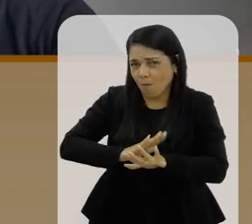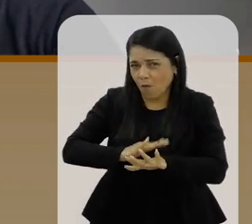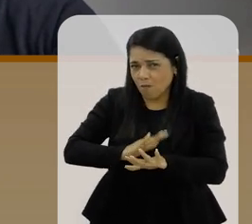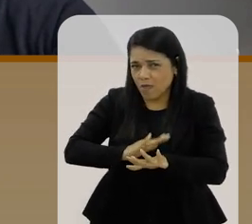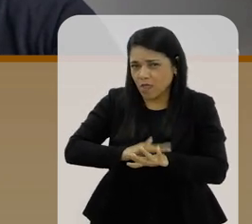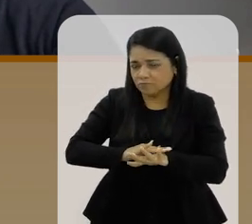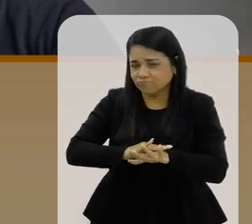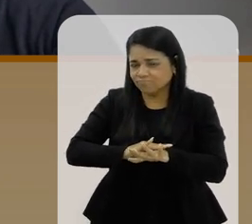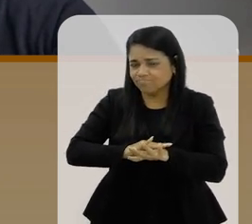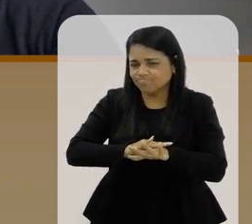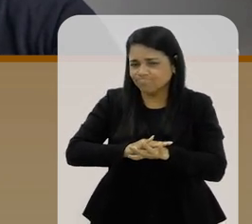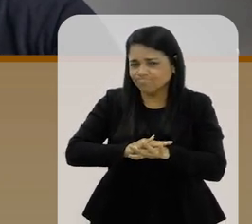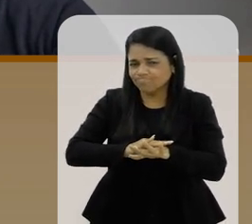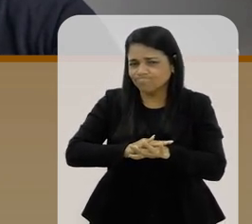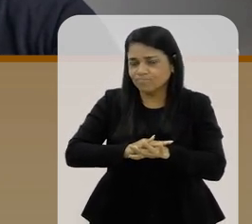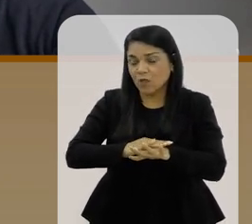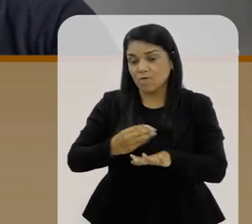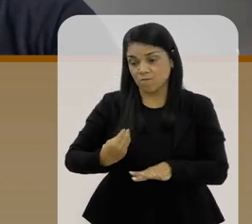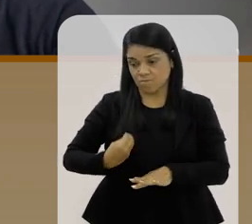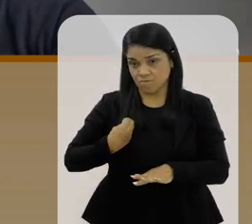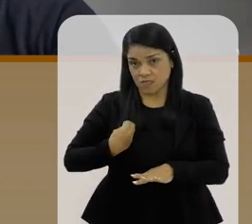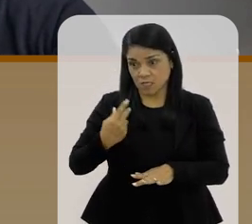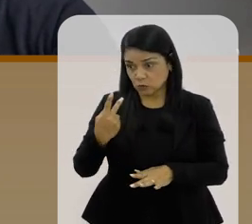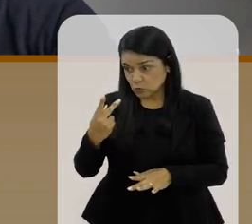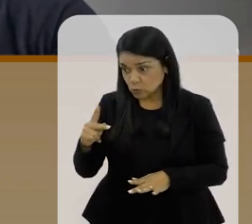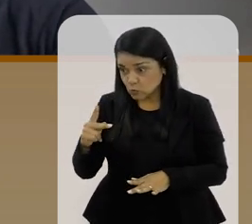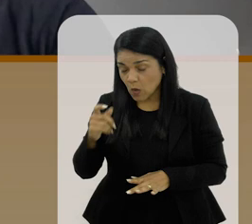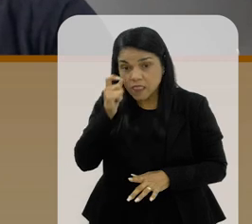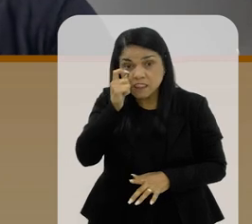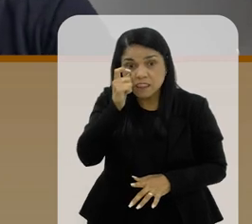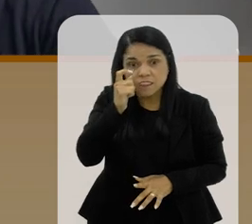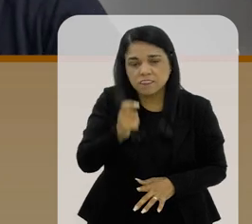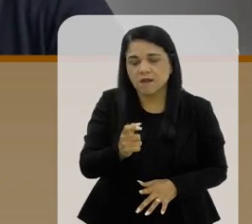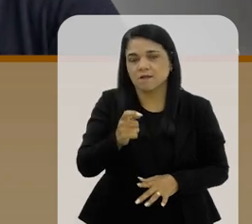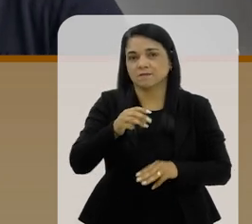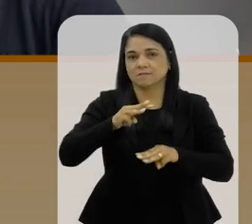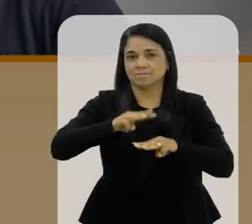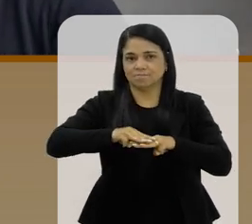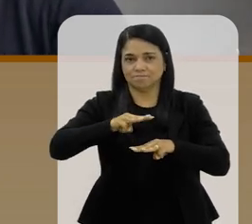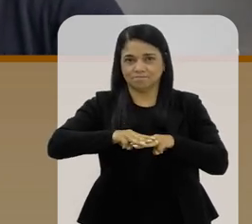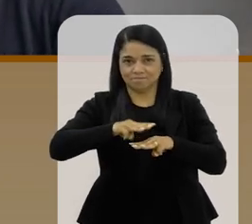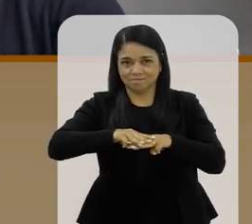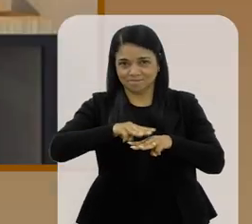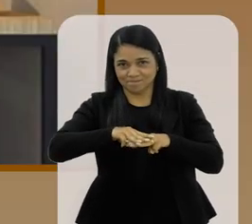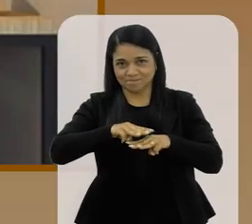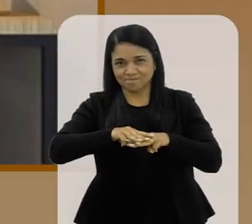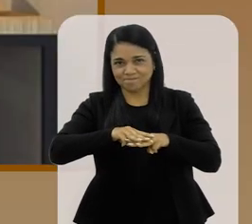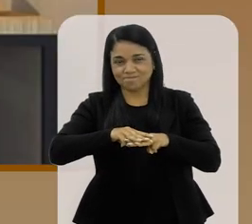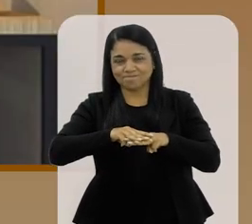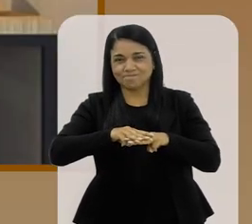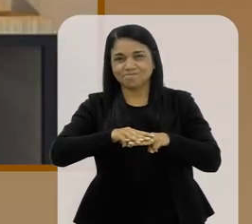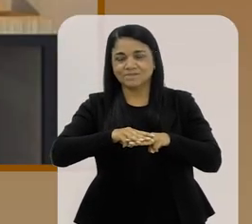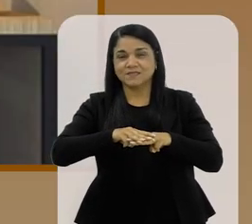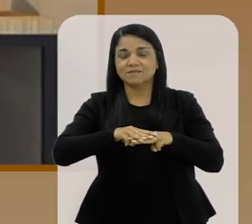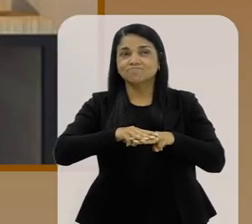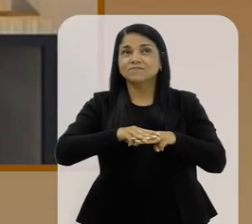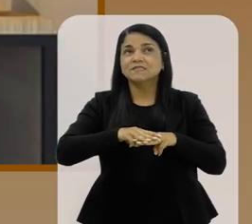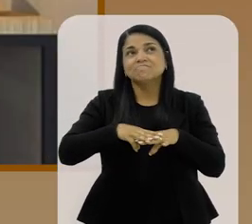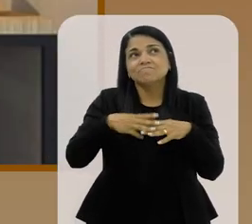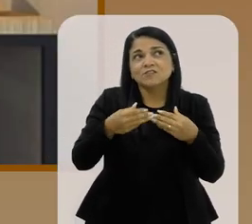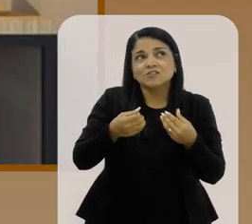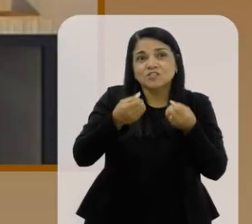isso apareceu mais presente na sua vida, né? O seu interesse pela matemática e